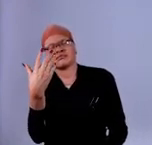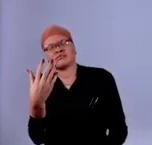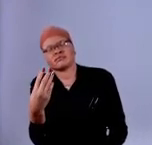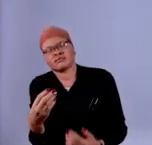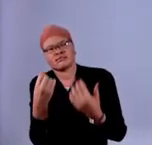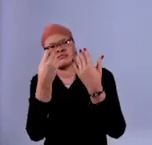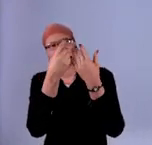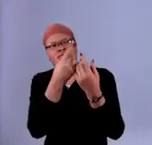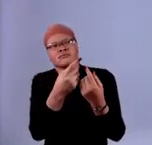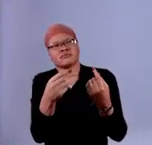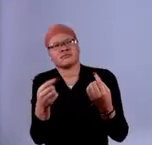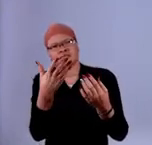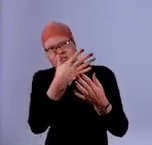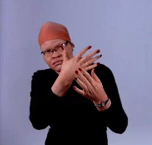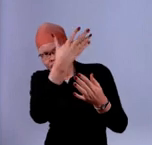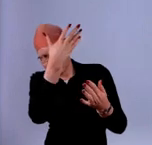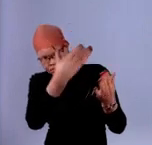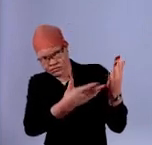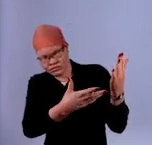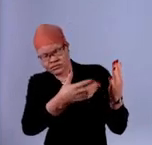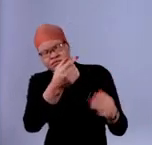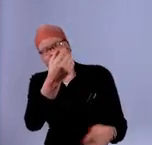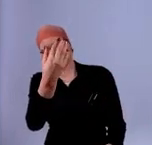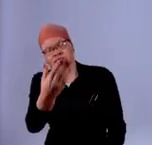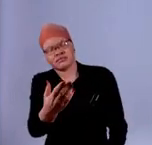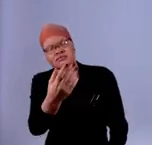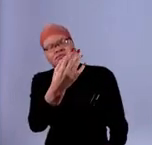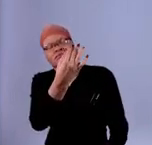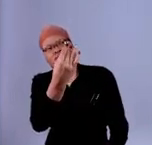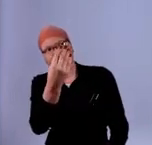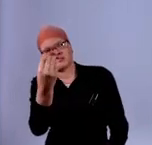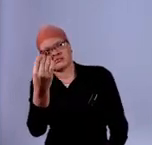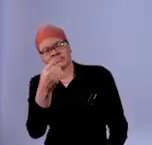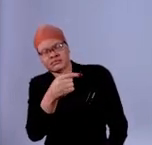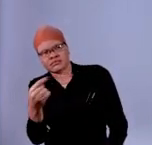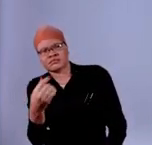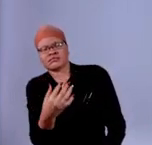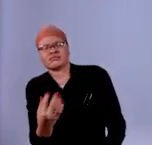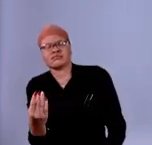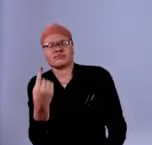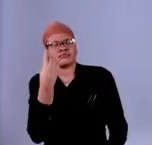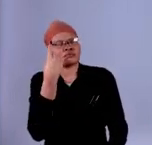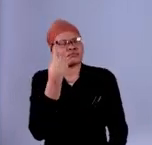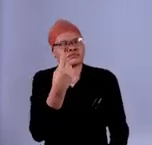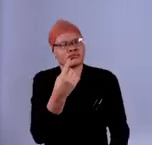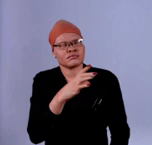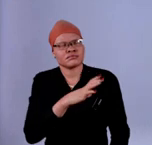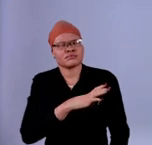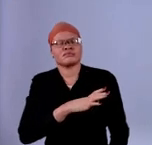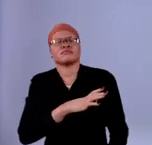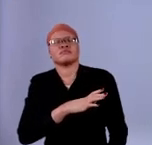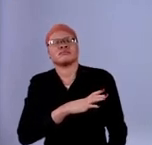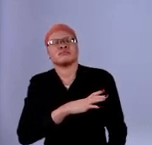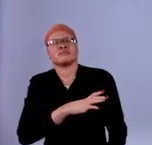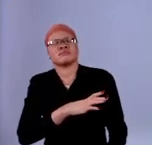3344 sobre 67 sobre 10 no sobre 15 são frações é uma fração é